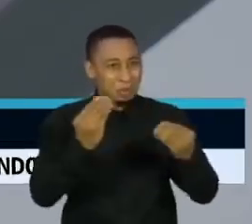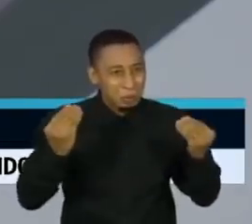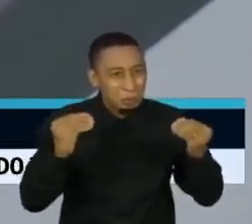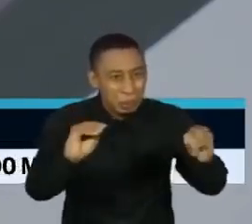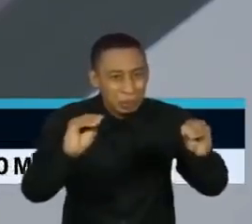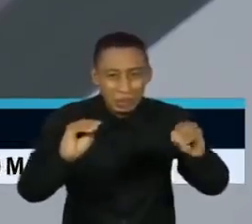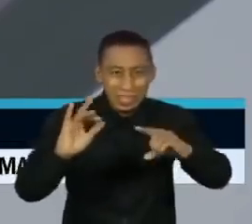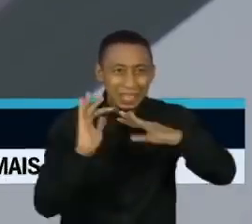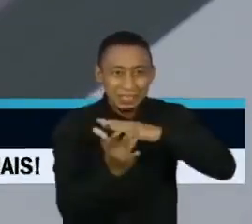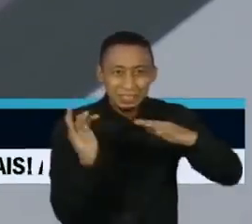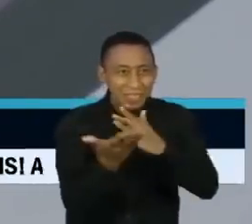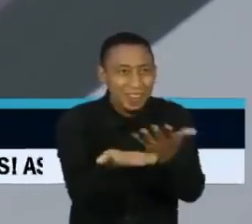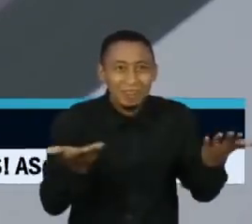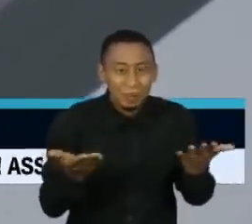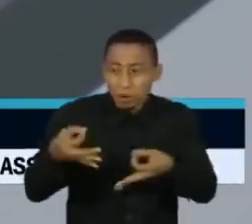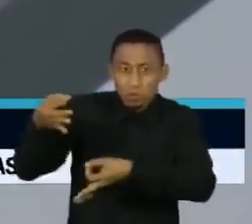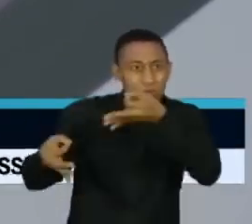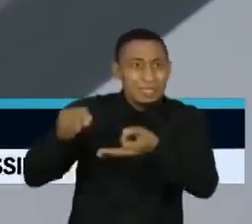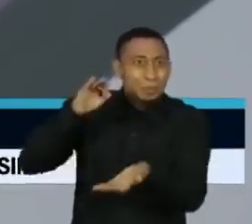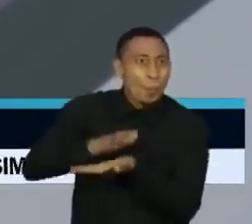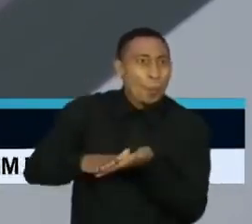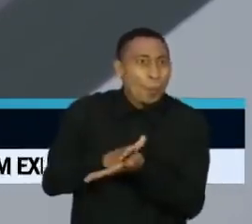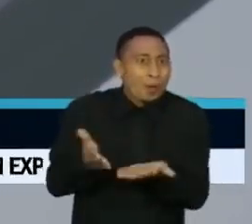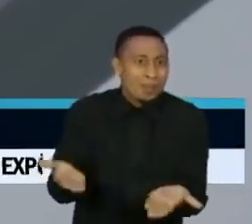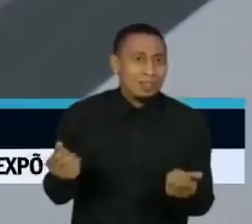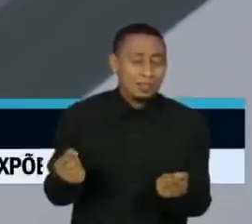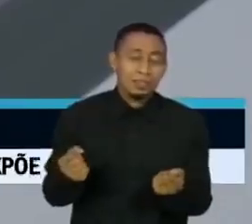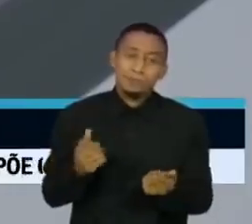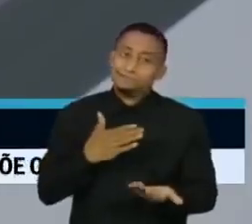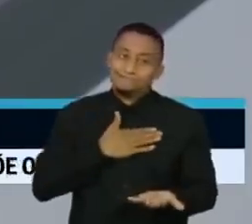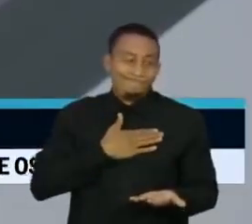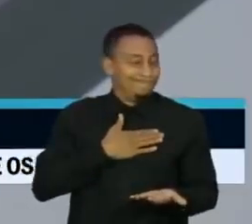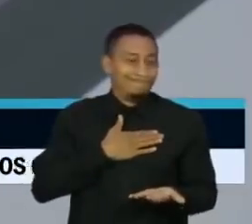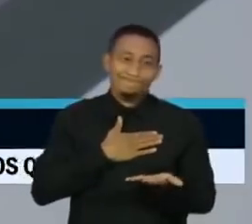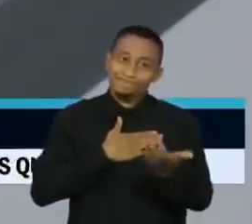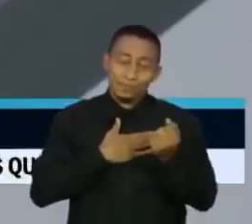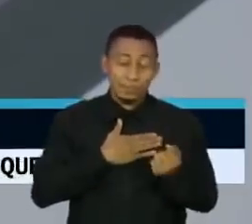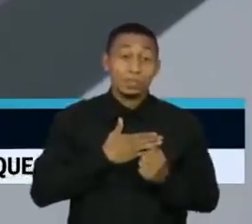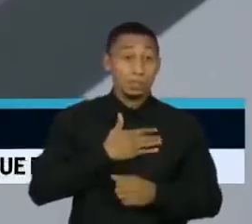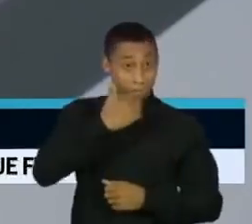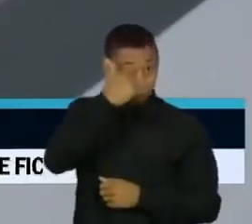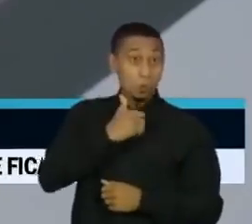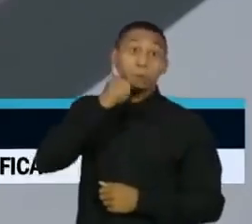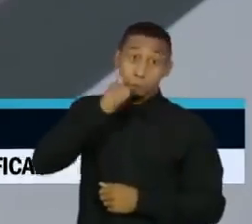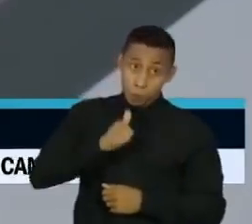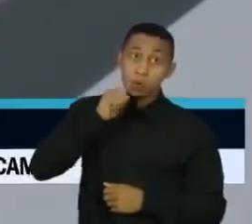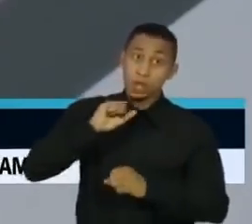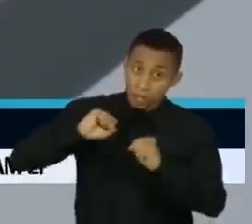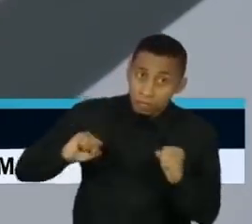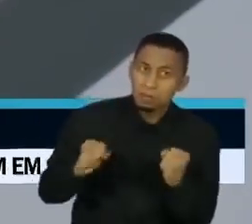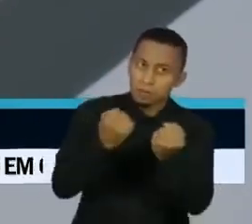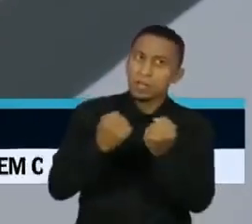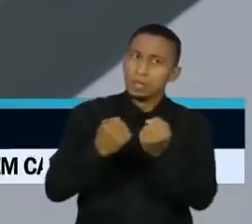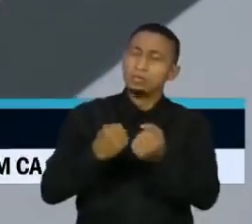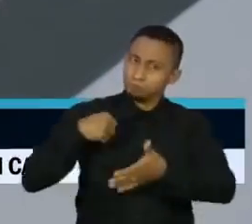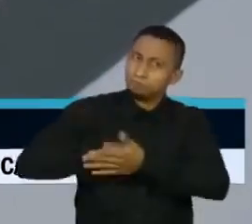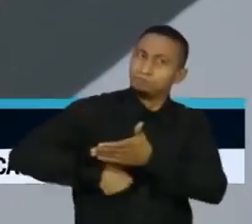publicado e que não haja consequências jurídicas, né? Eu sou uma defensora muito